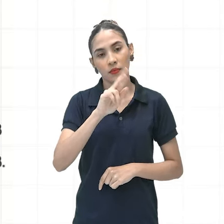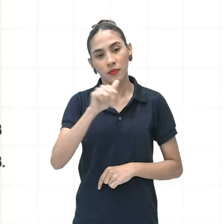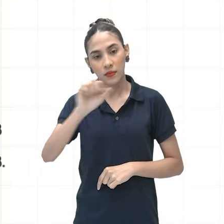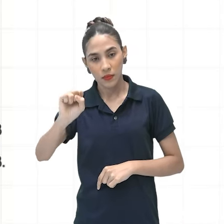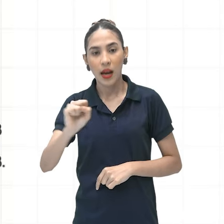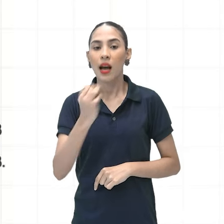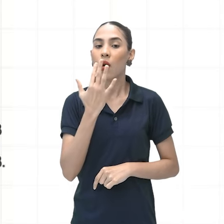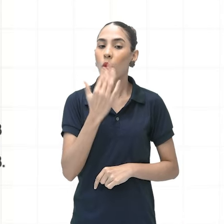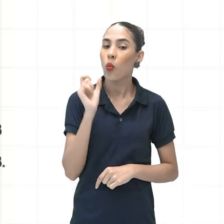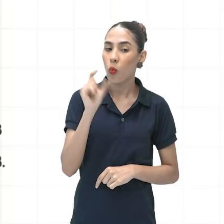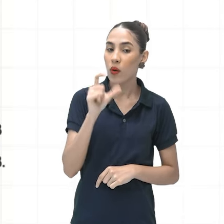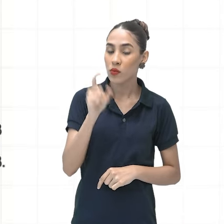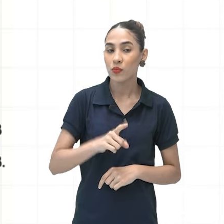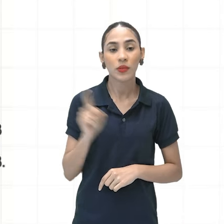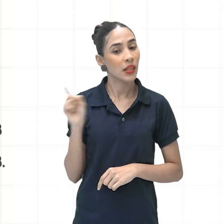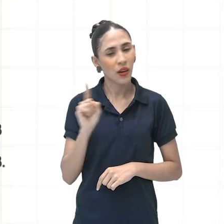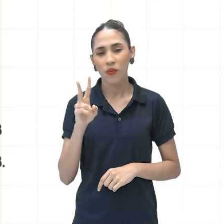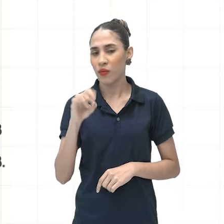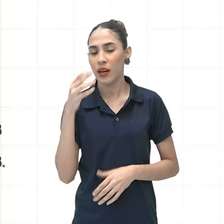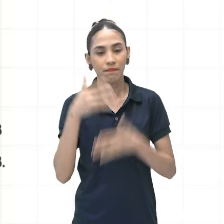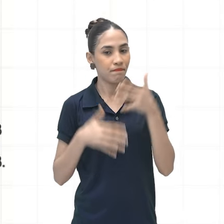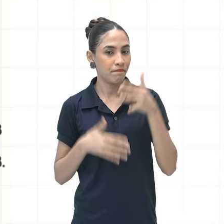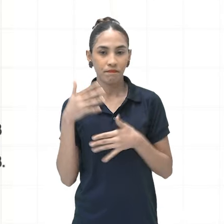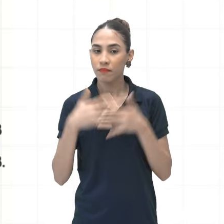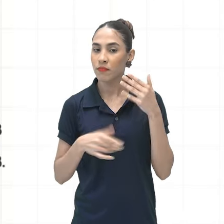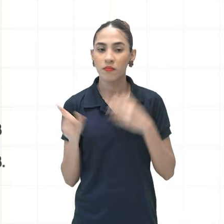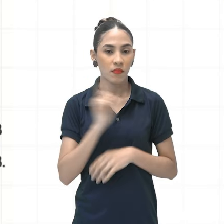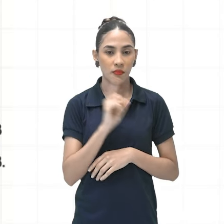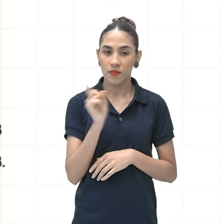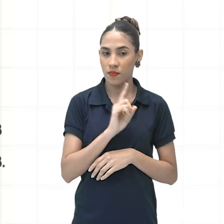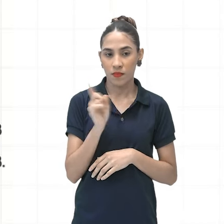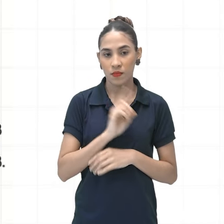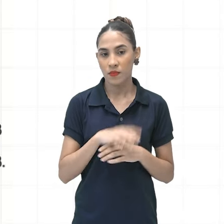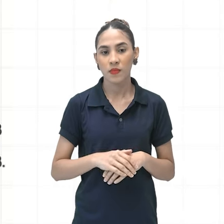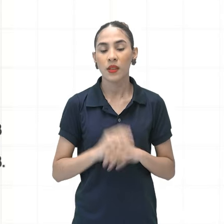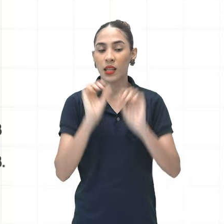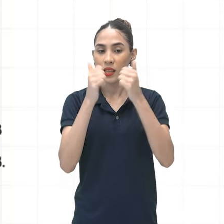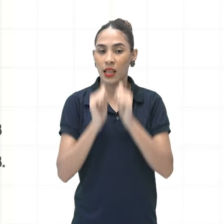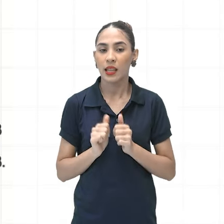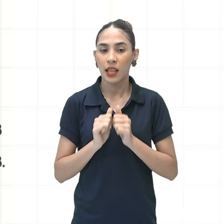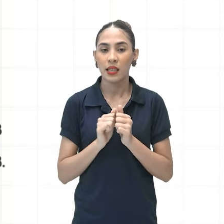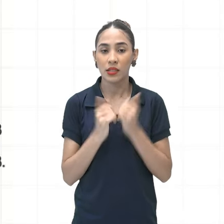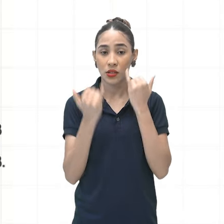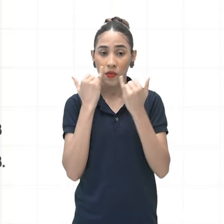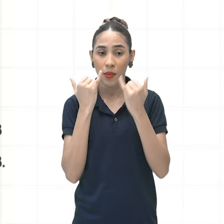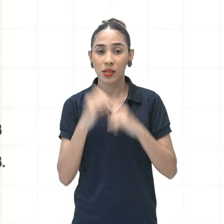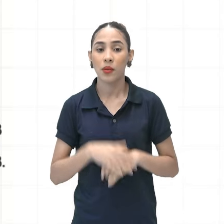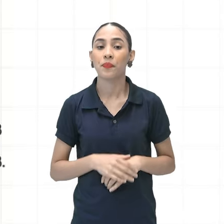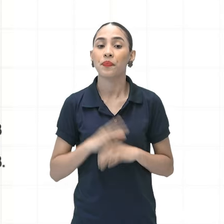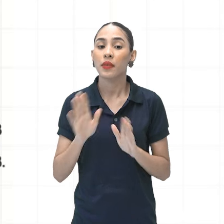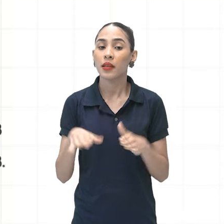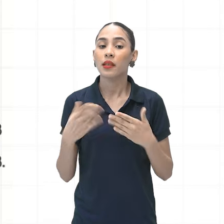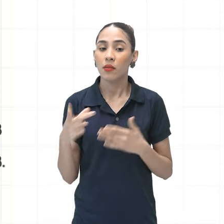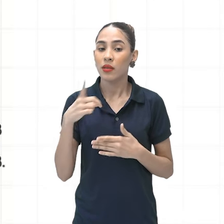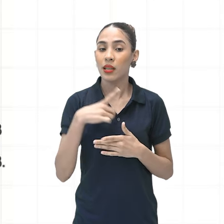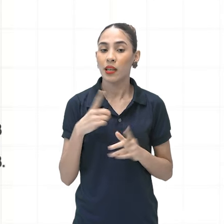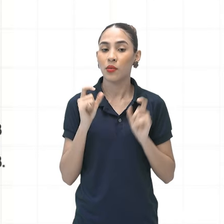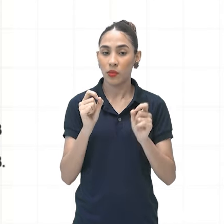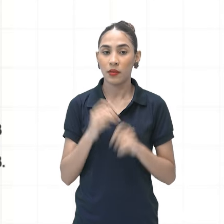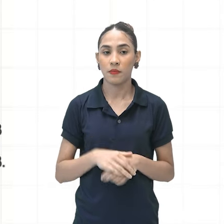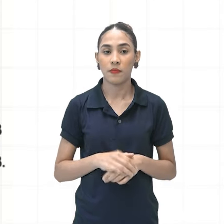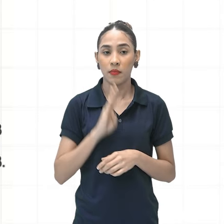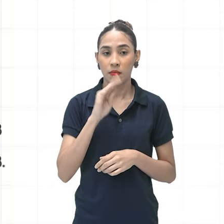azul, né? Não vai atrapalhar aí na análise dos dados, né? Então, nós temos aí